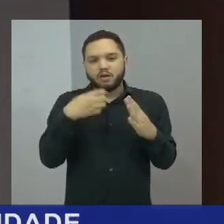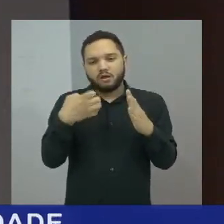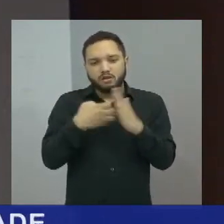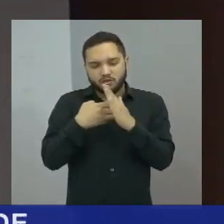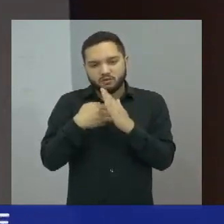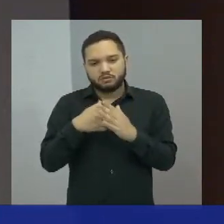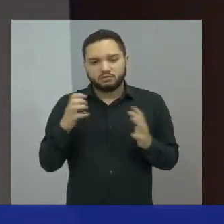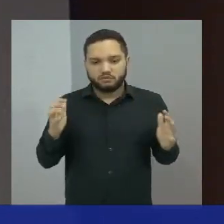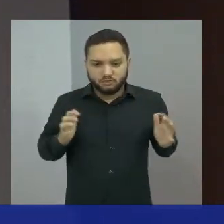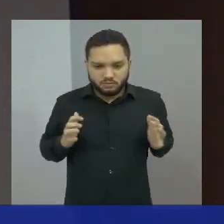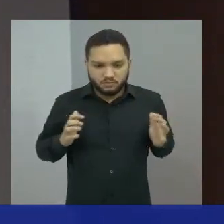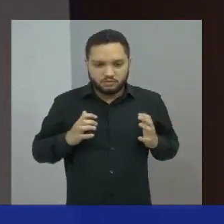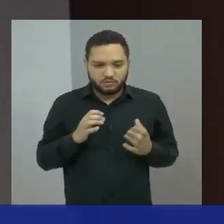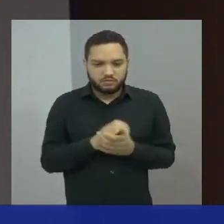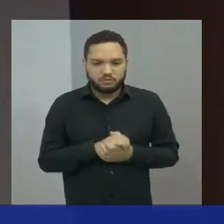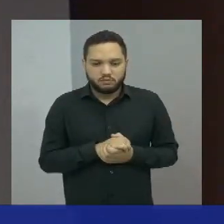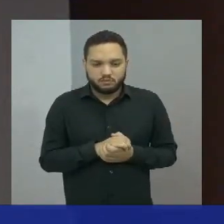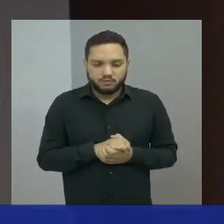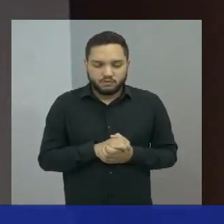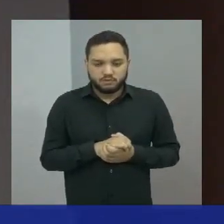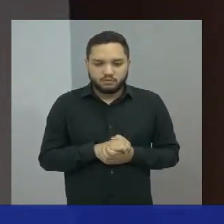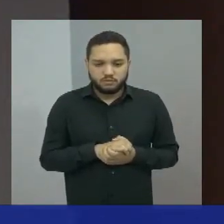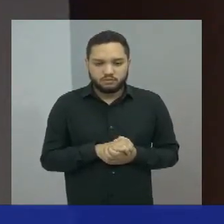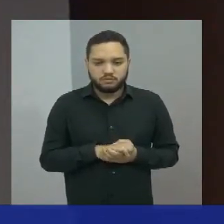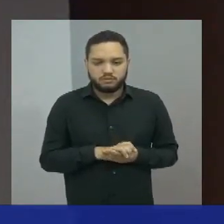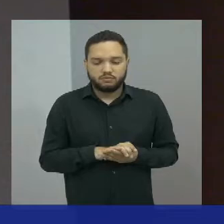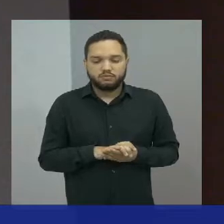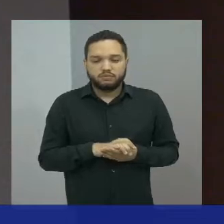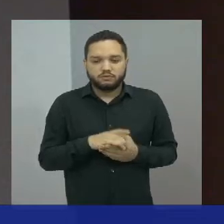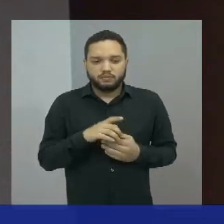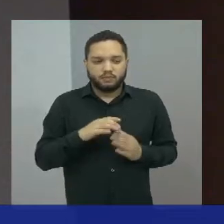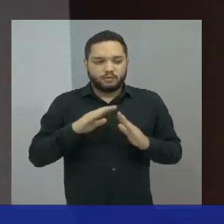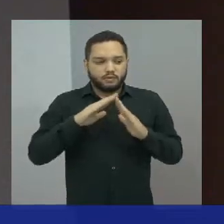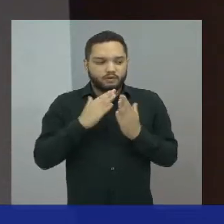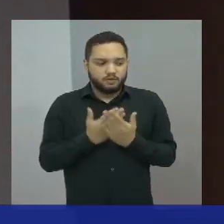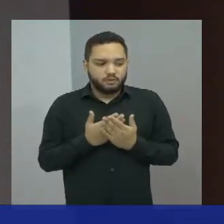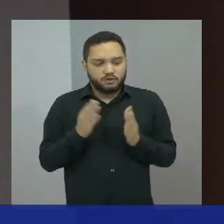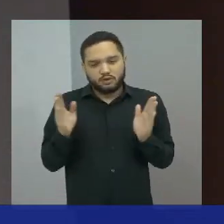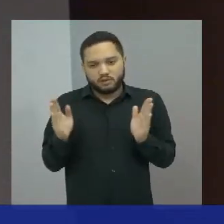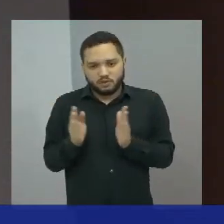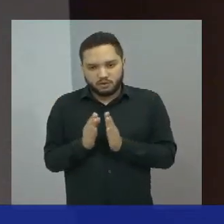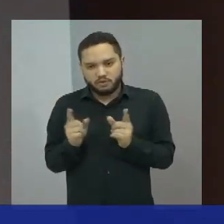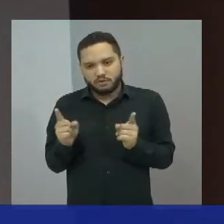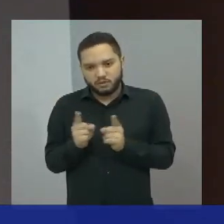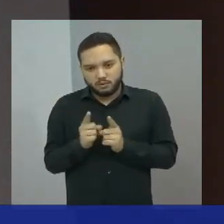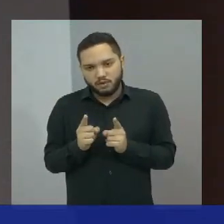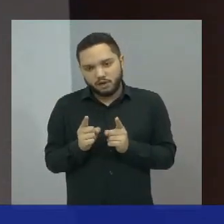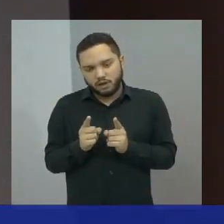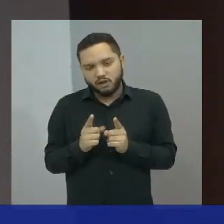aí homenageando a quem está aqui, nos assistindo, né, numa escola menor.